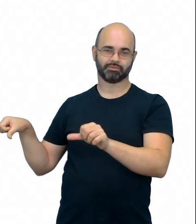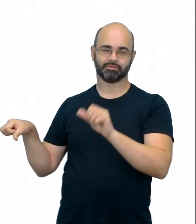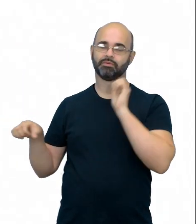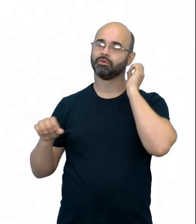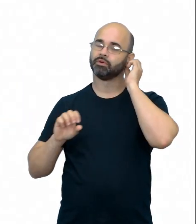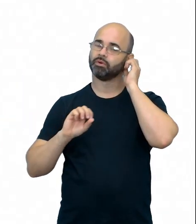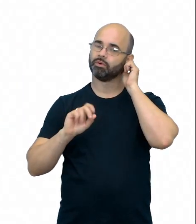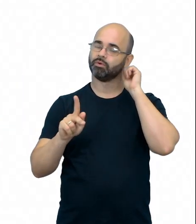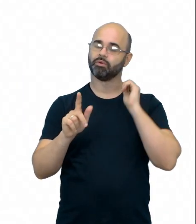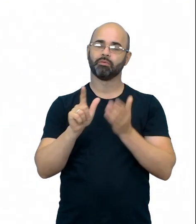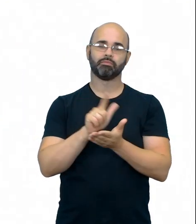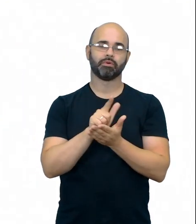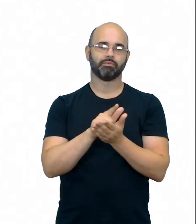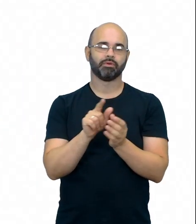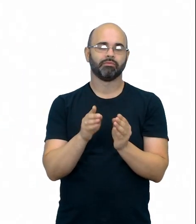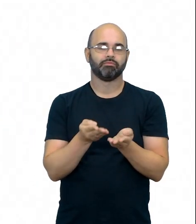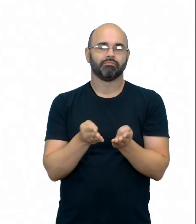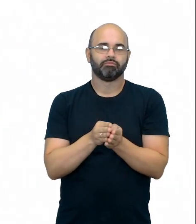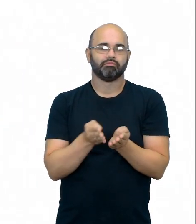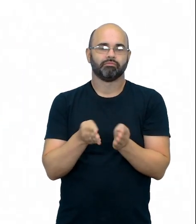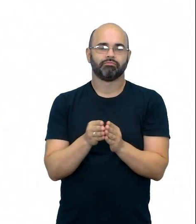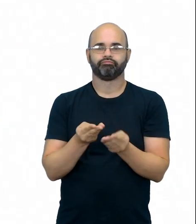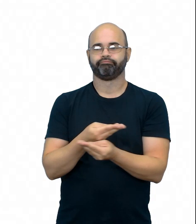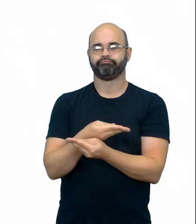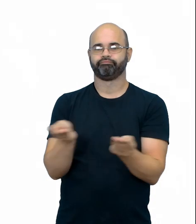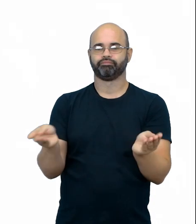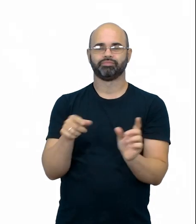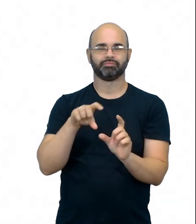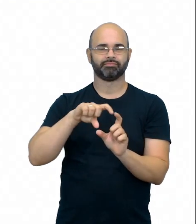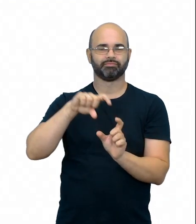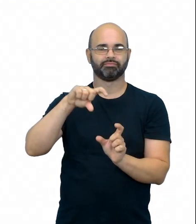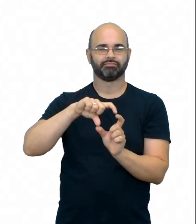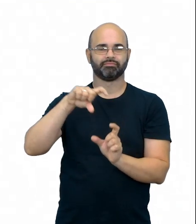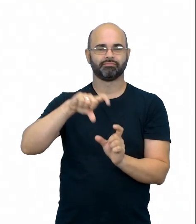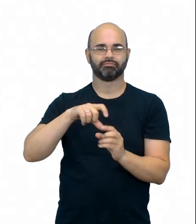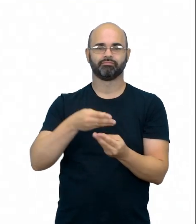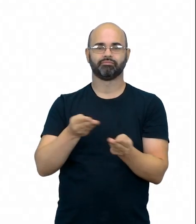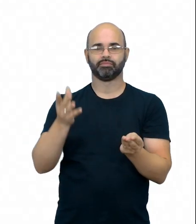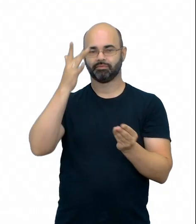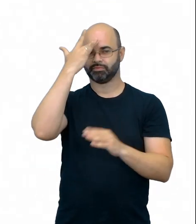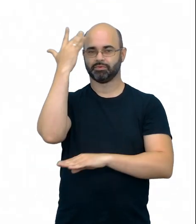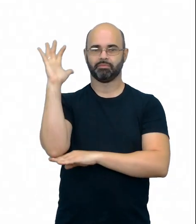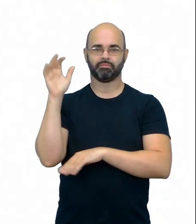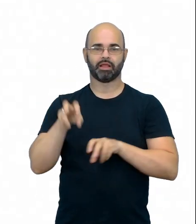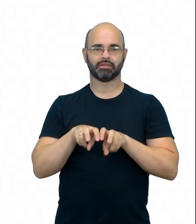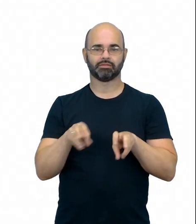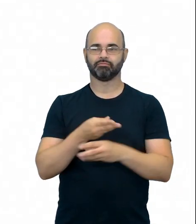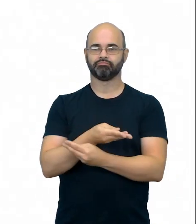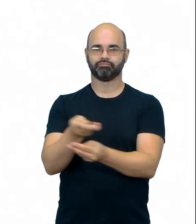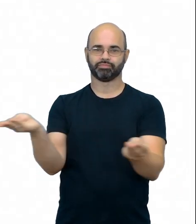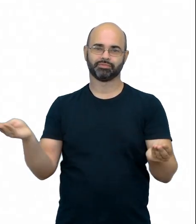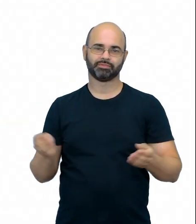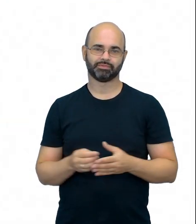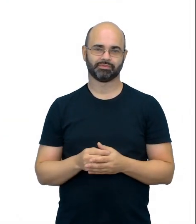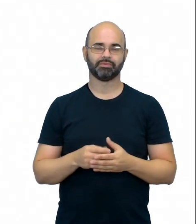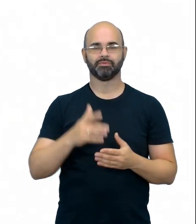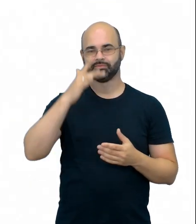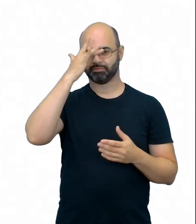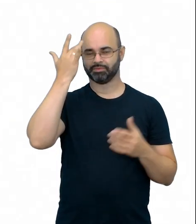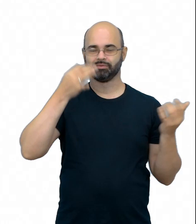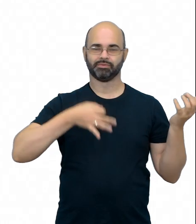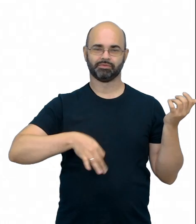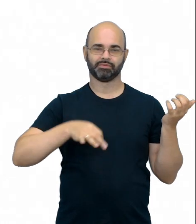ser distribuídos em praças públicas, e que muitas vezes o sertanejo ele declama seus poemas,